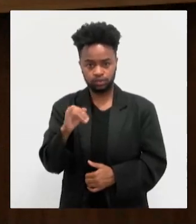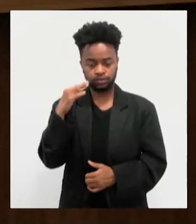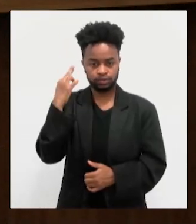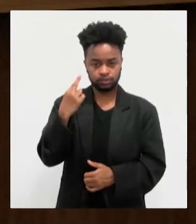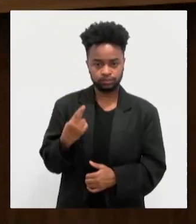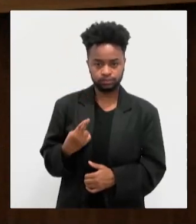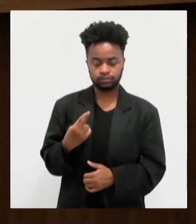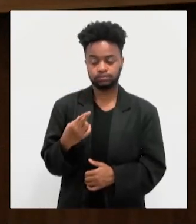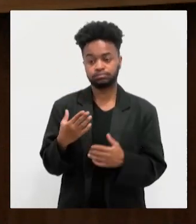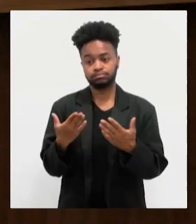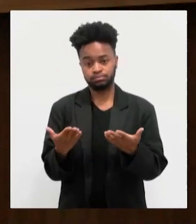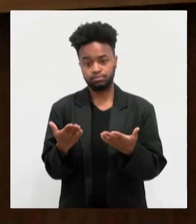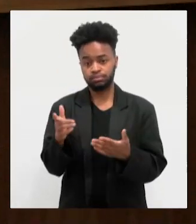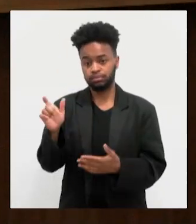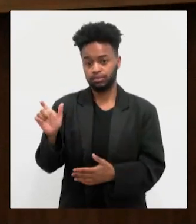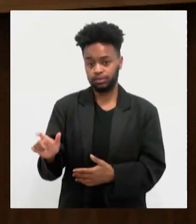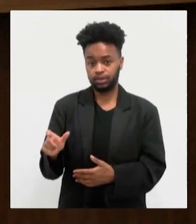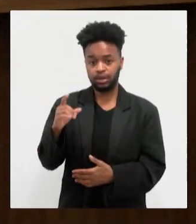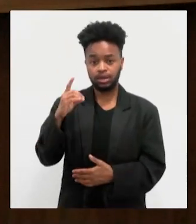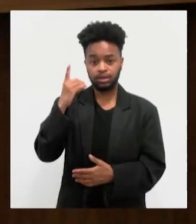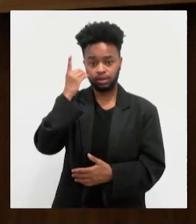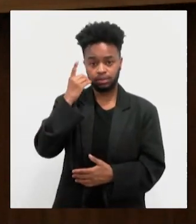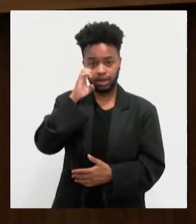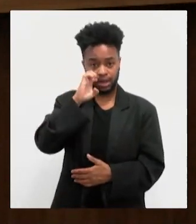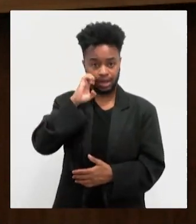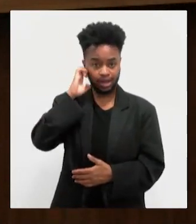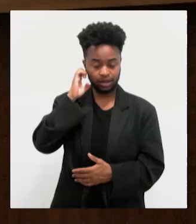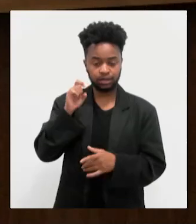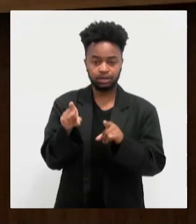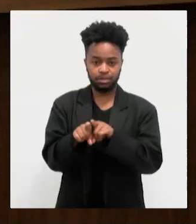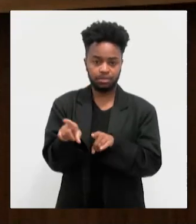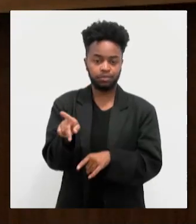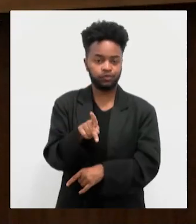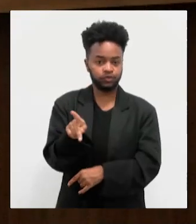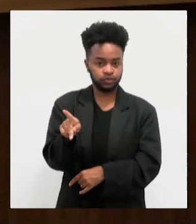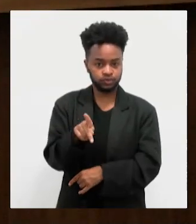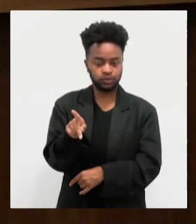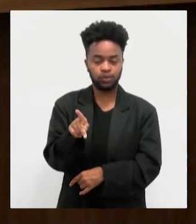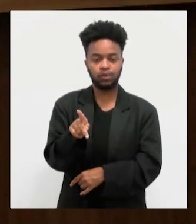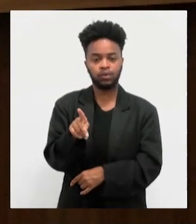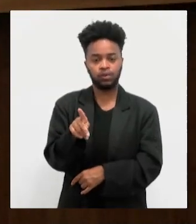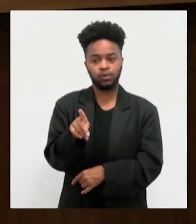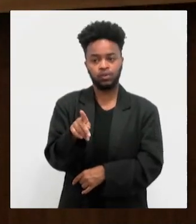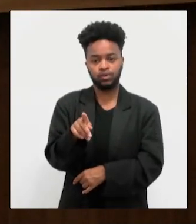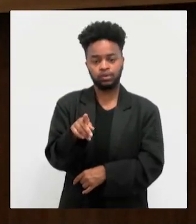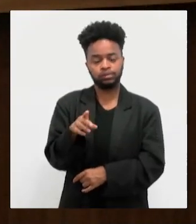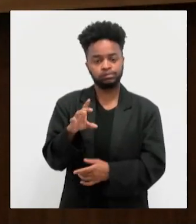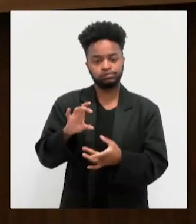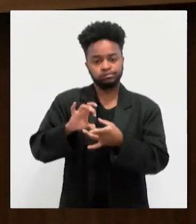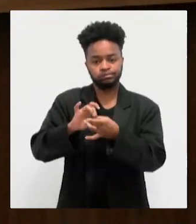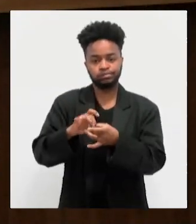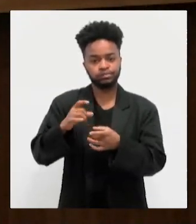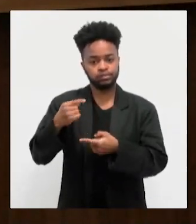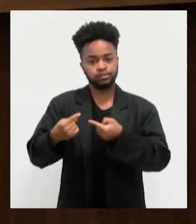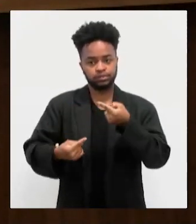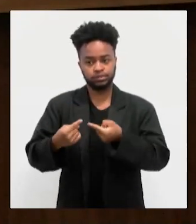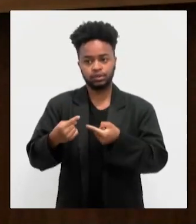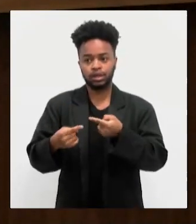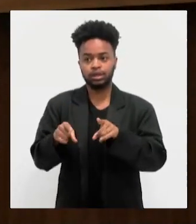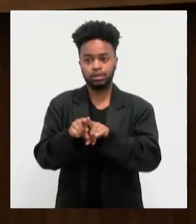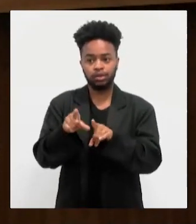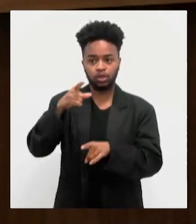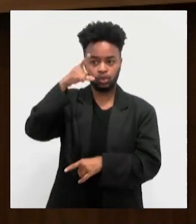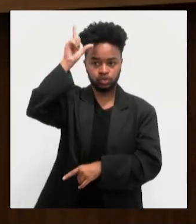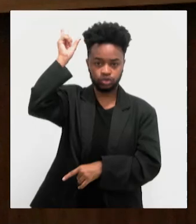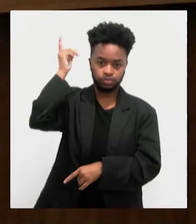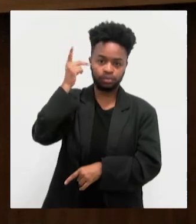Souza, nossa companheira professora Élica Takimoto, que está aqui abrilhantando o assunto, também o Luiz Paulo,